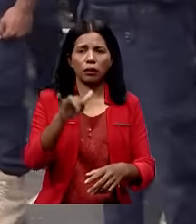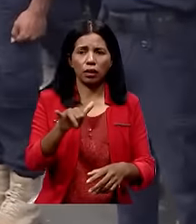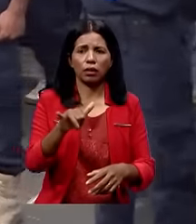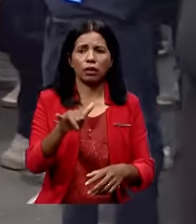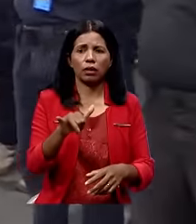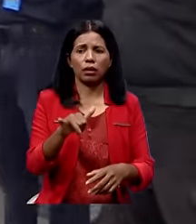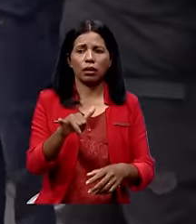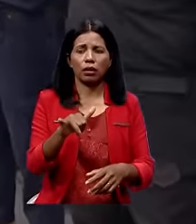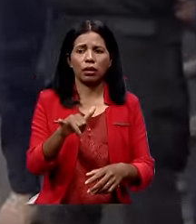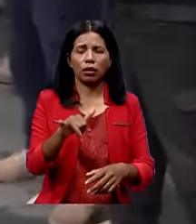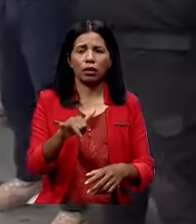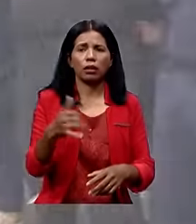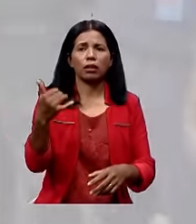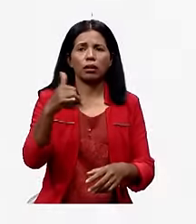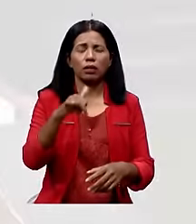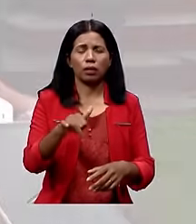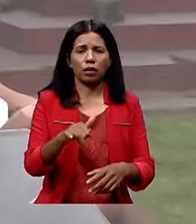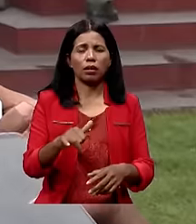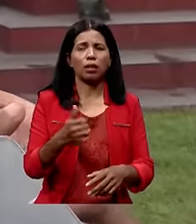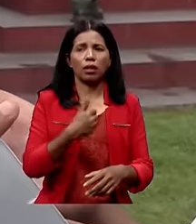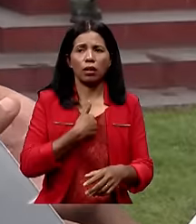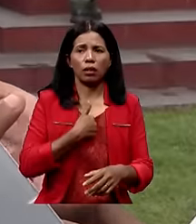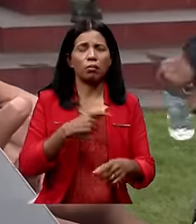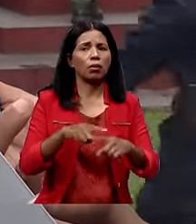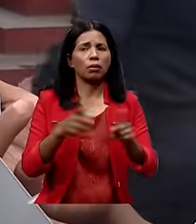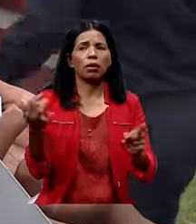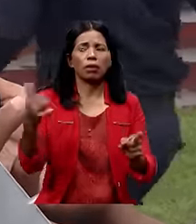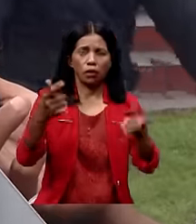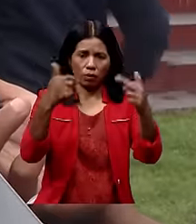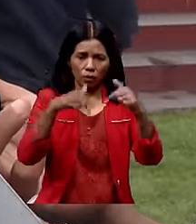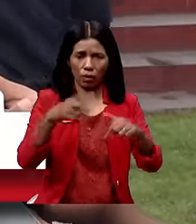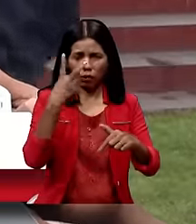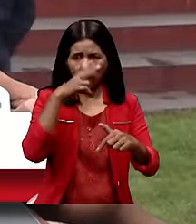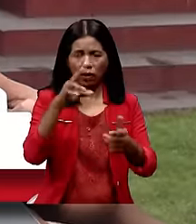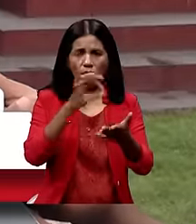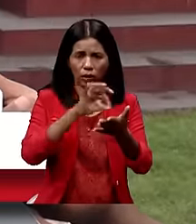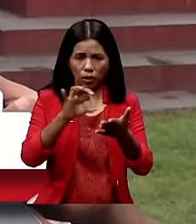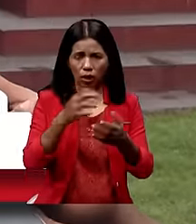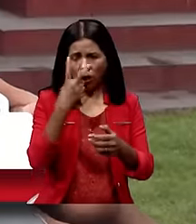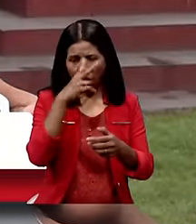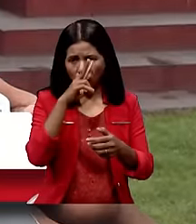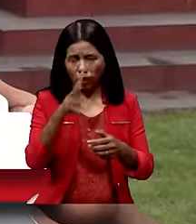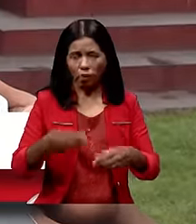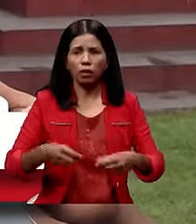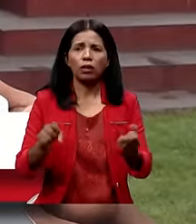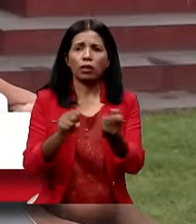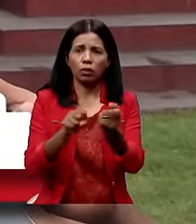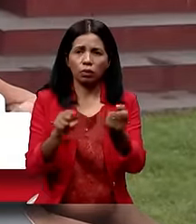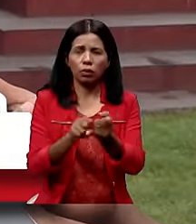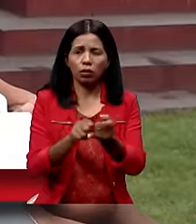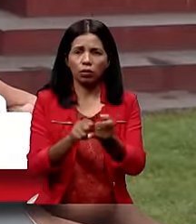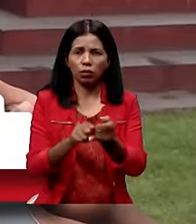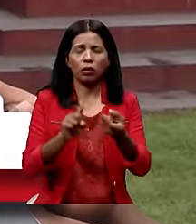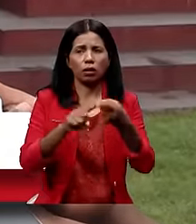sei sirian anzere zoro, mas siremos mai para atu assiste no atumos mai fosere cumpro. Apoie sirian